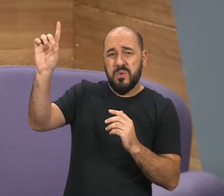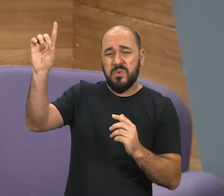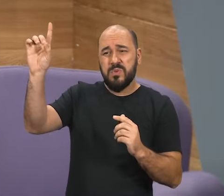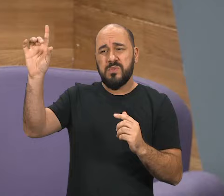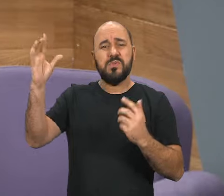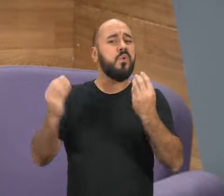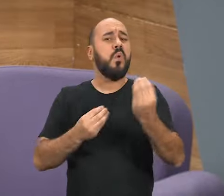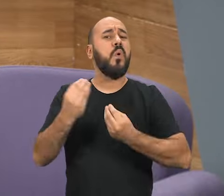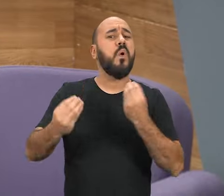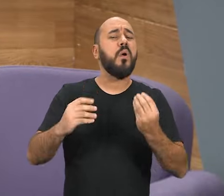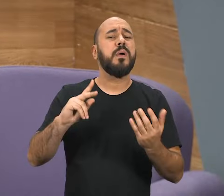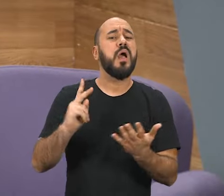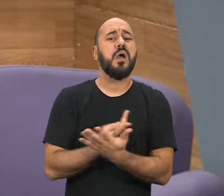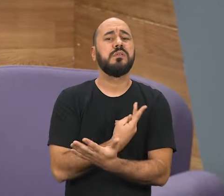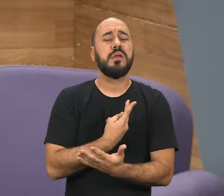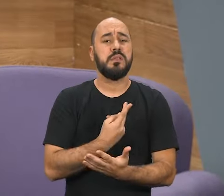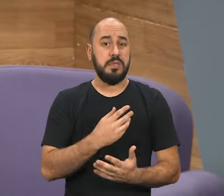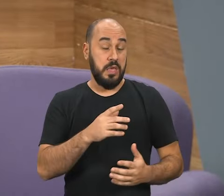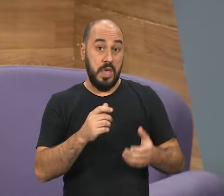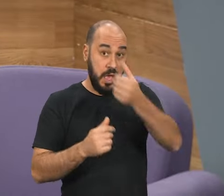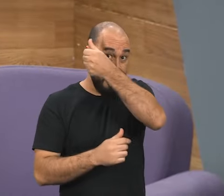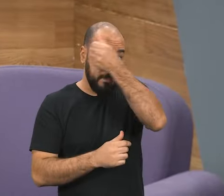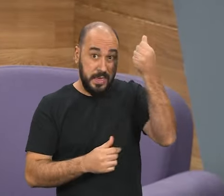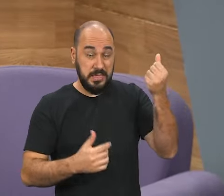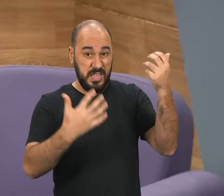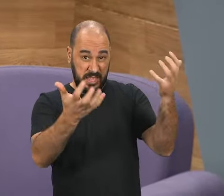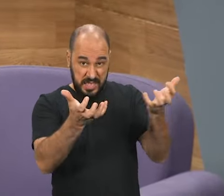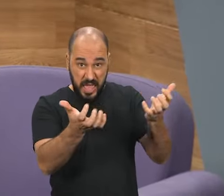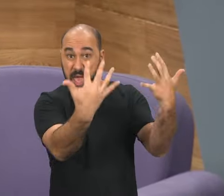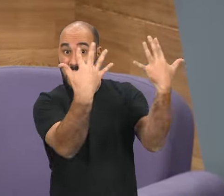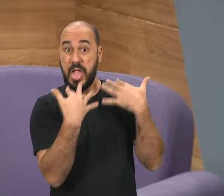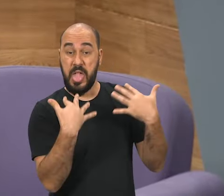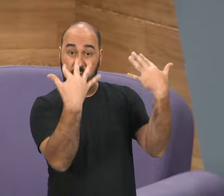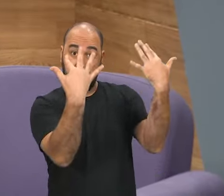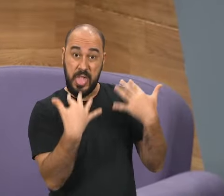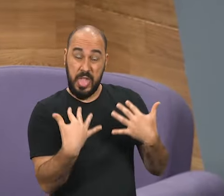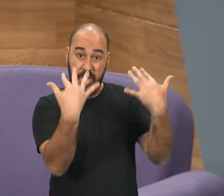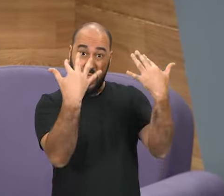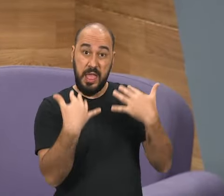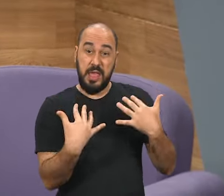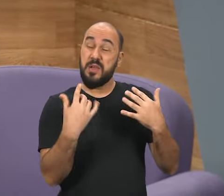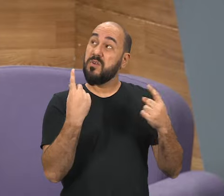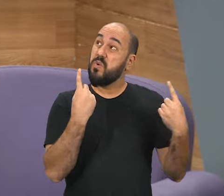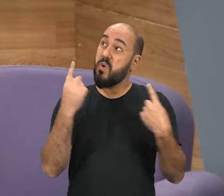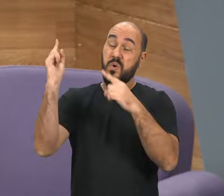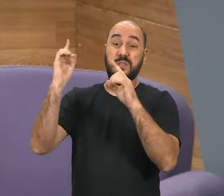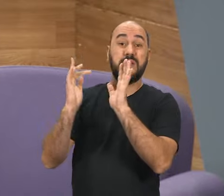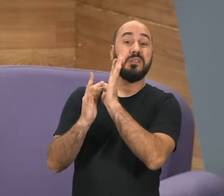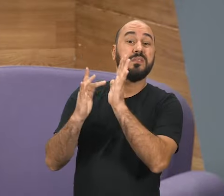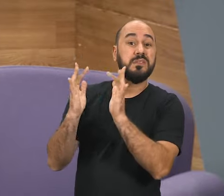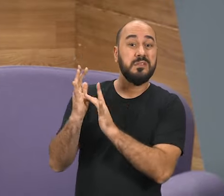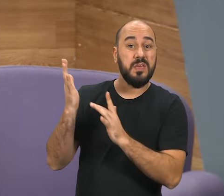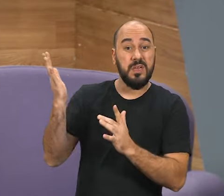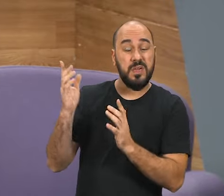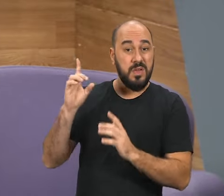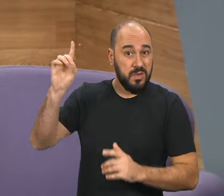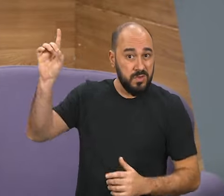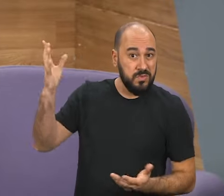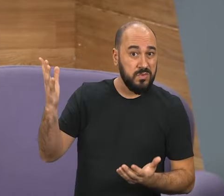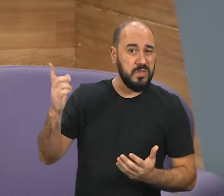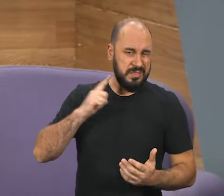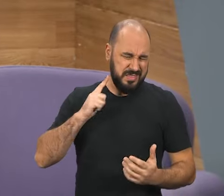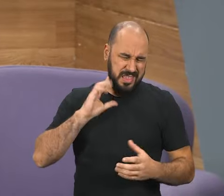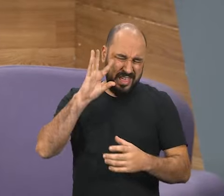ela também exige adoração a si mesma, fazendo assim uma contrafação à adoração a Deus? Isso tem a ver com o